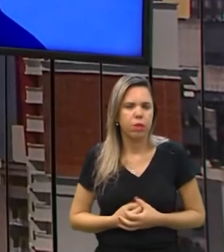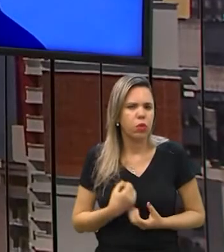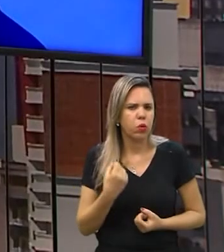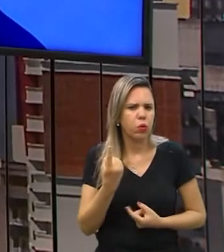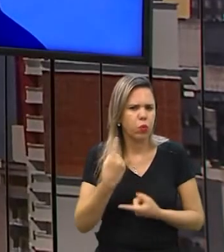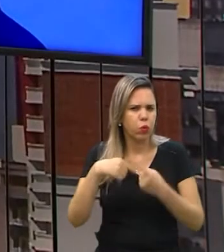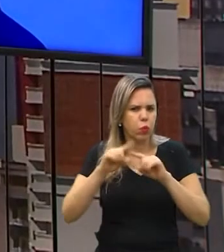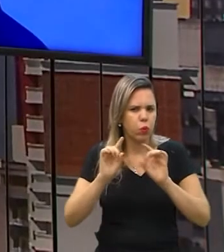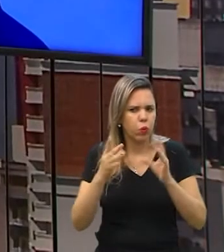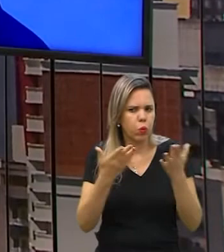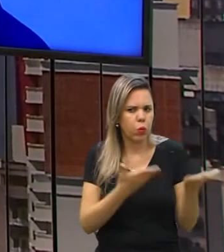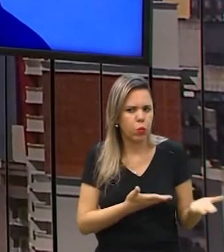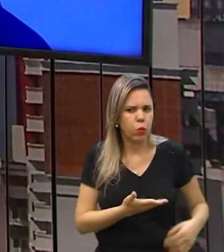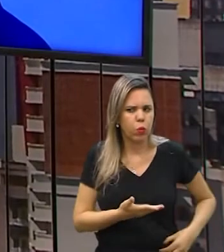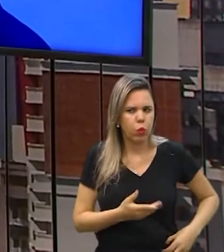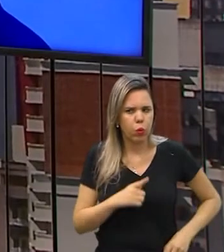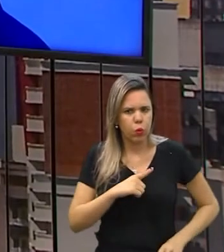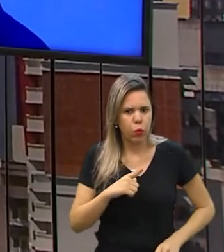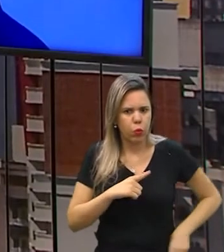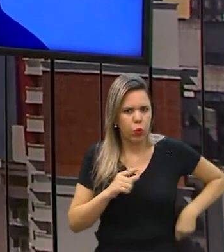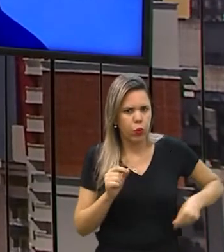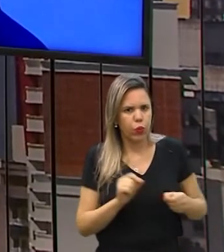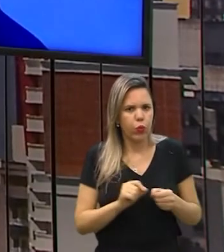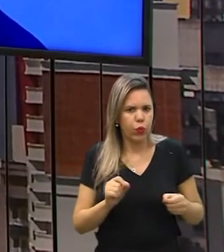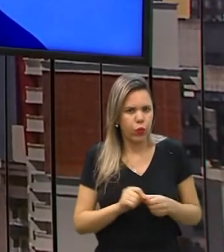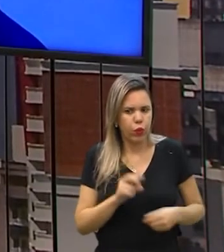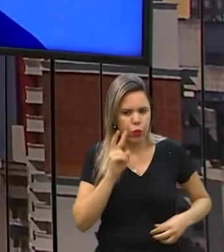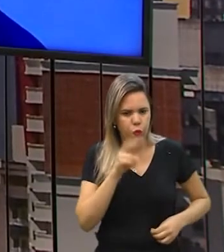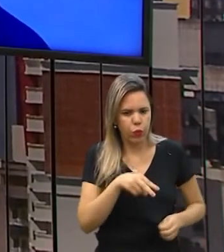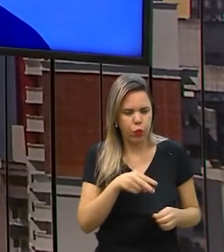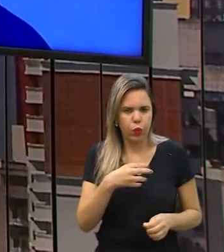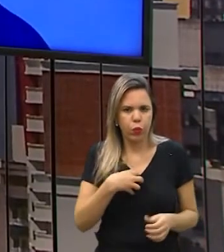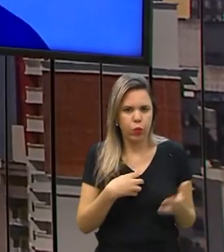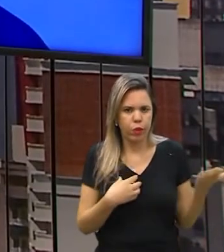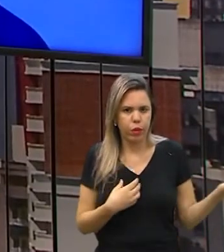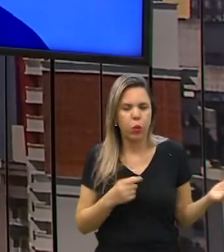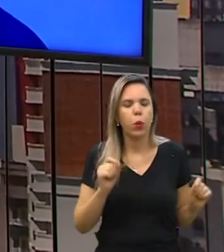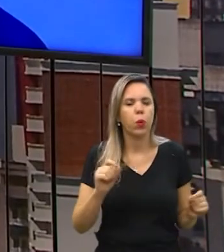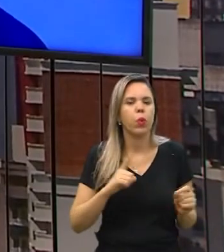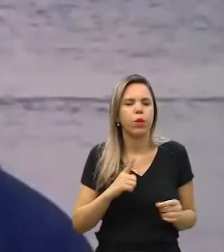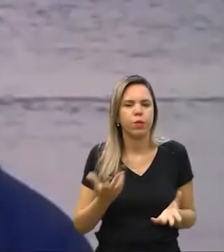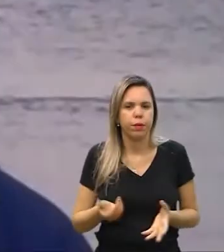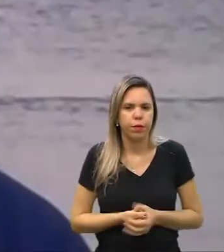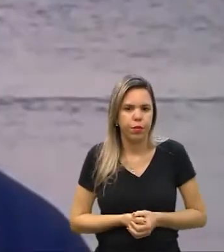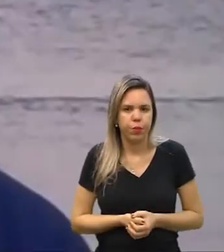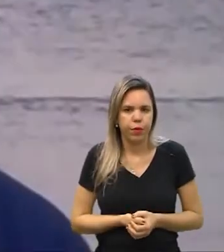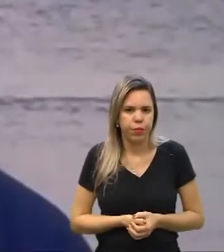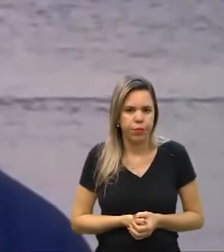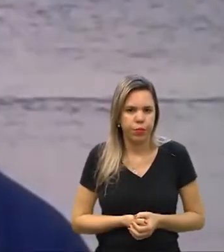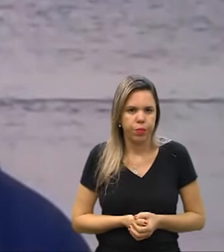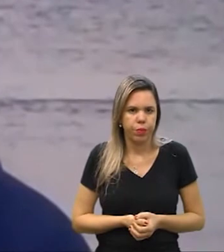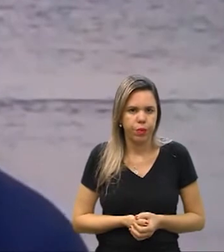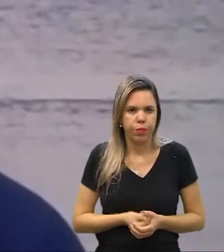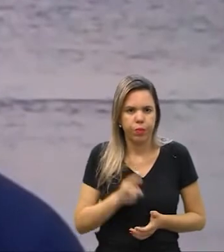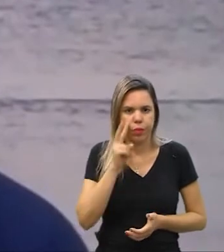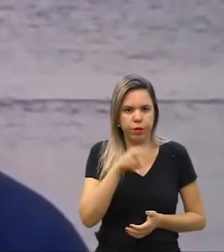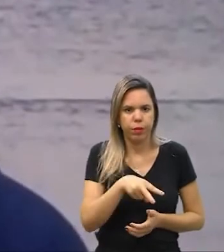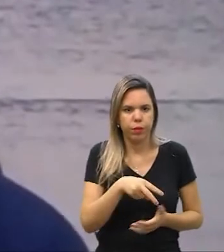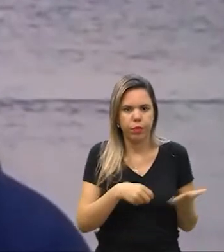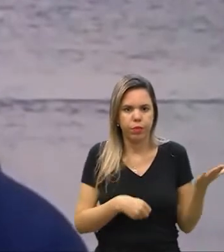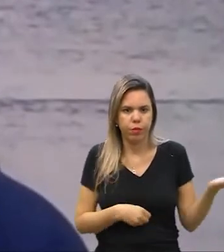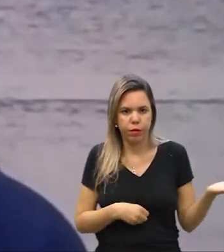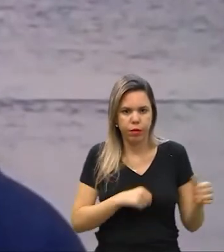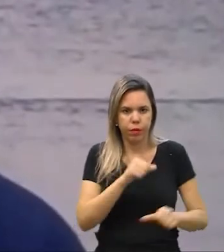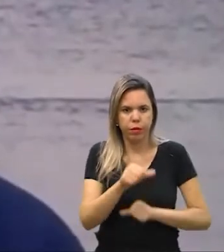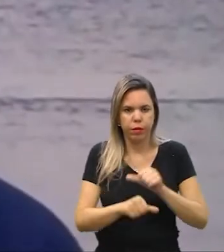Algum fenômeno específico, Francine, que tenha feito com que ele tenha sido visto no litoral baiano? O que houve? Bom, a gente está vendo